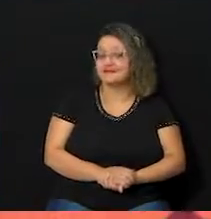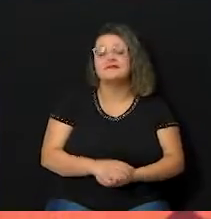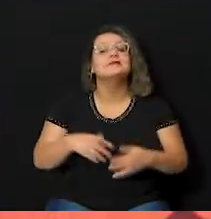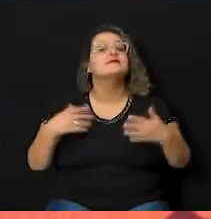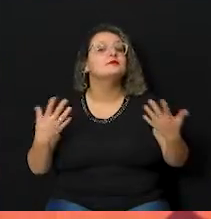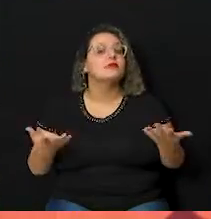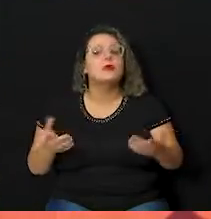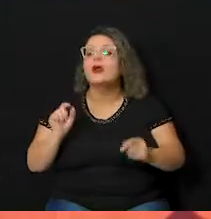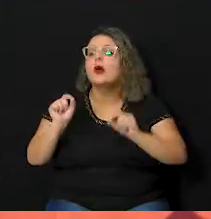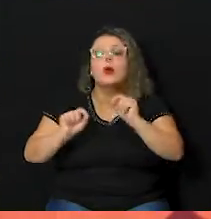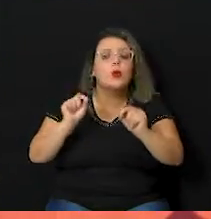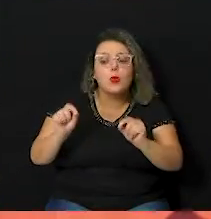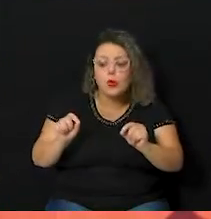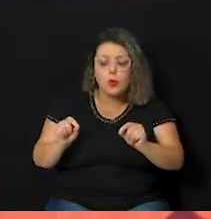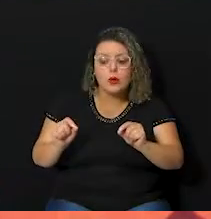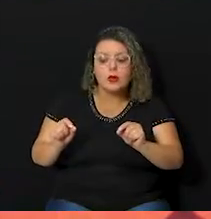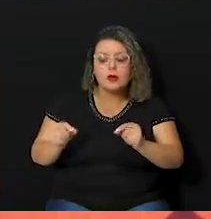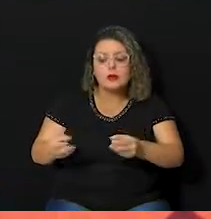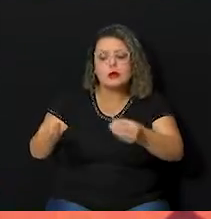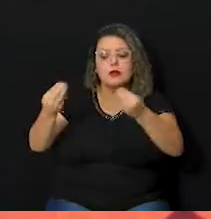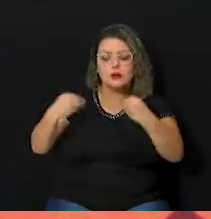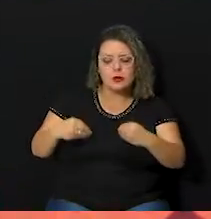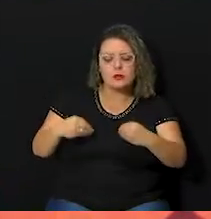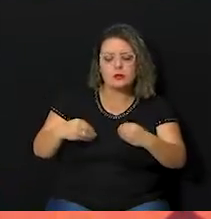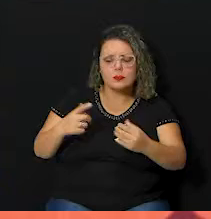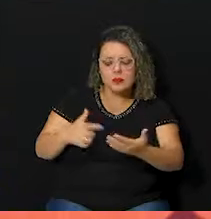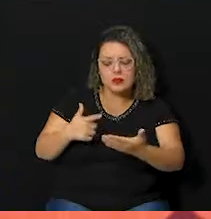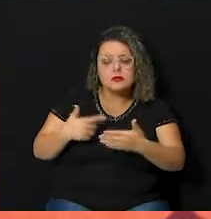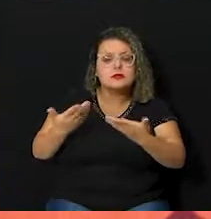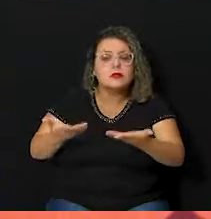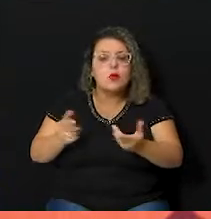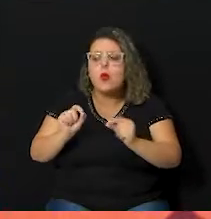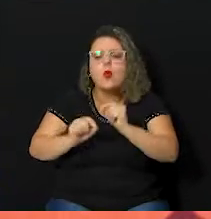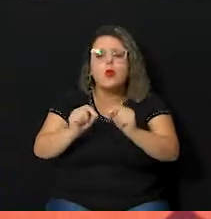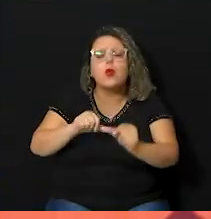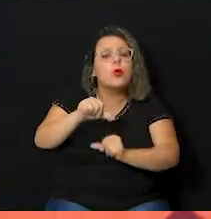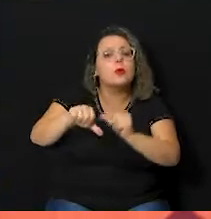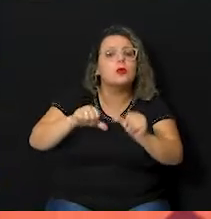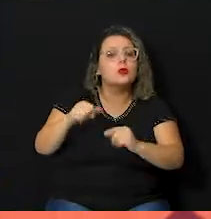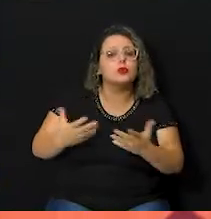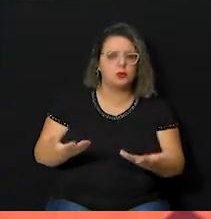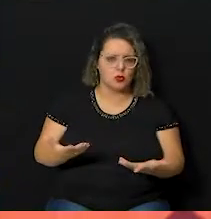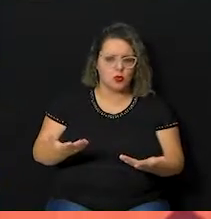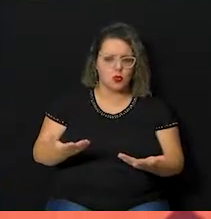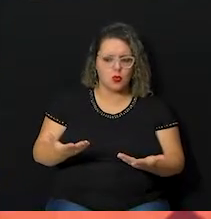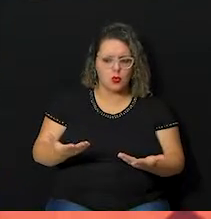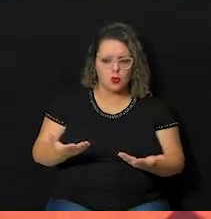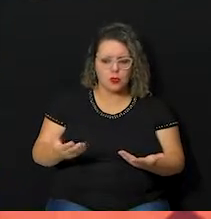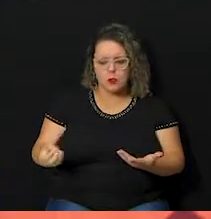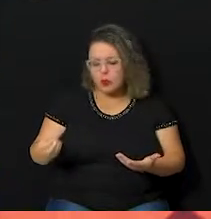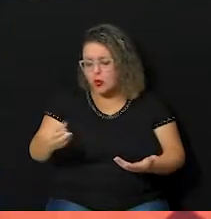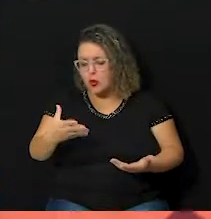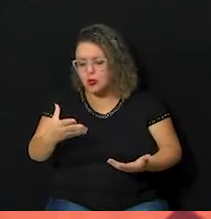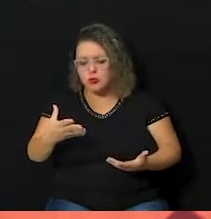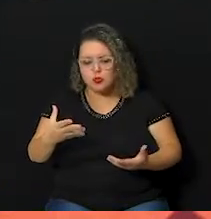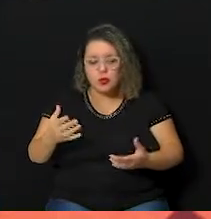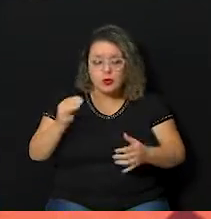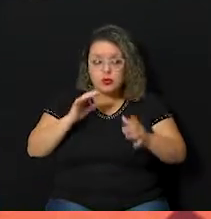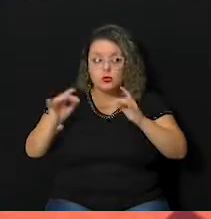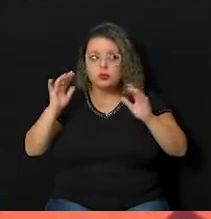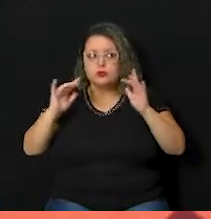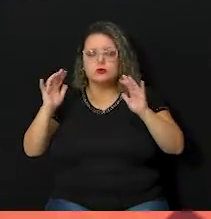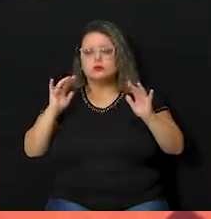E o que você trouxe para esse relançamento, né? O que você mudou? Você deu uma nova cara, um novo ar,